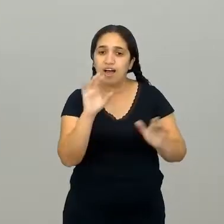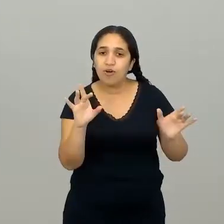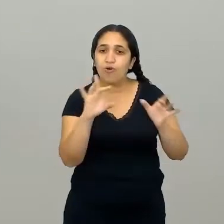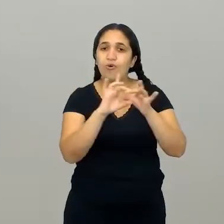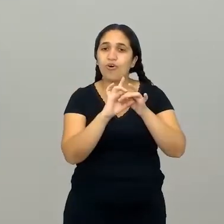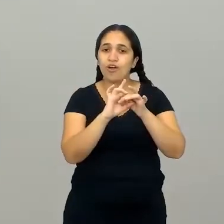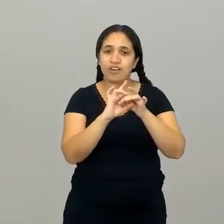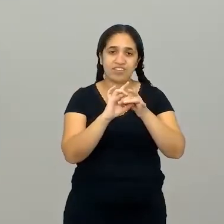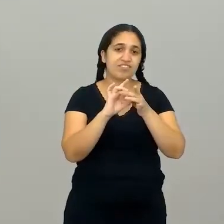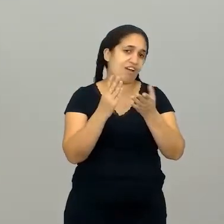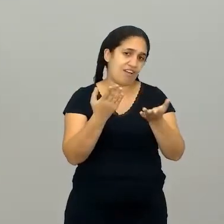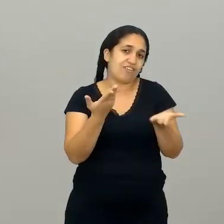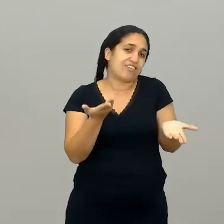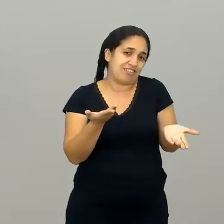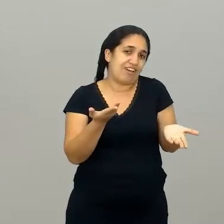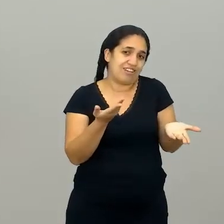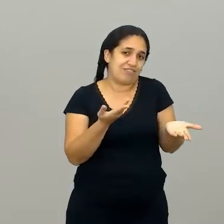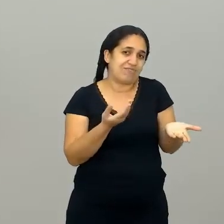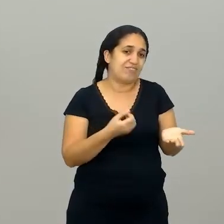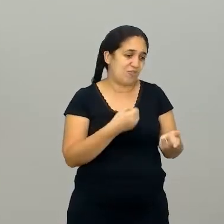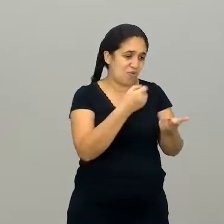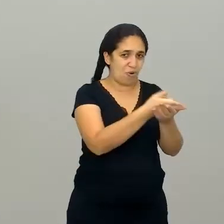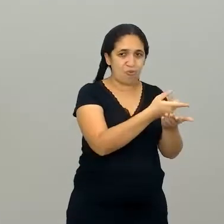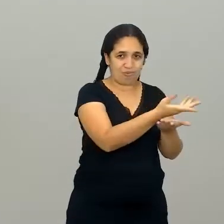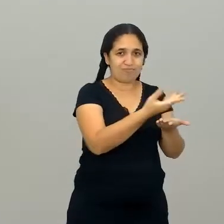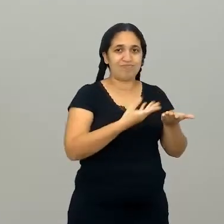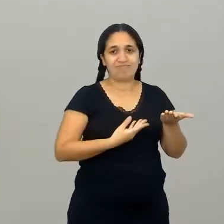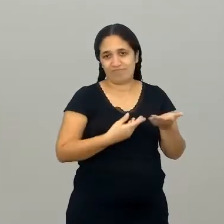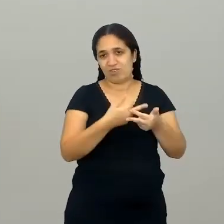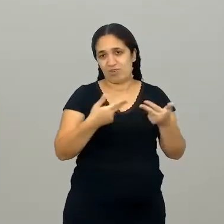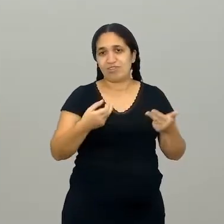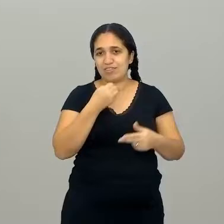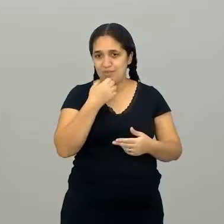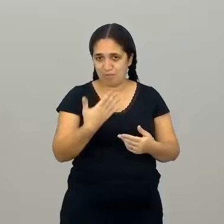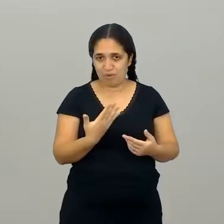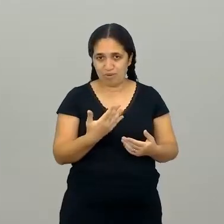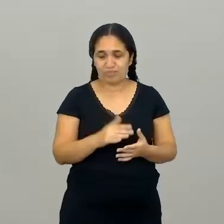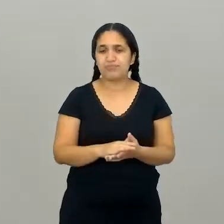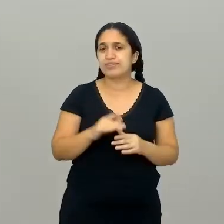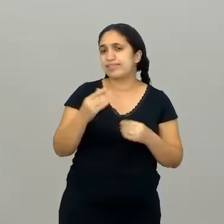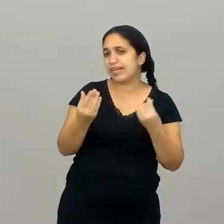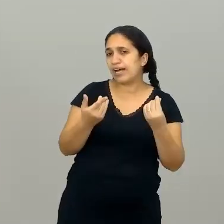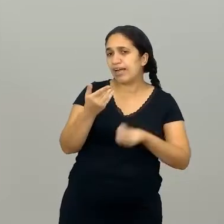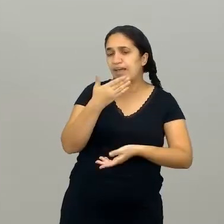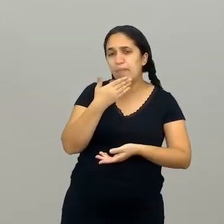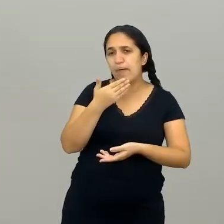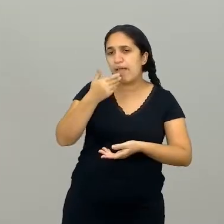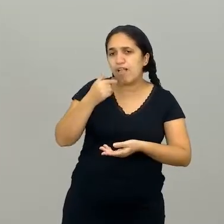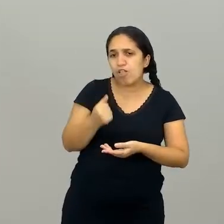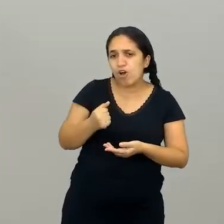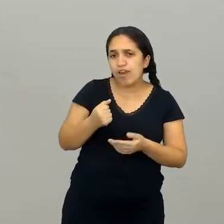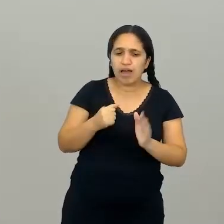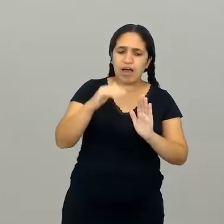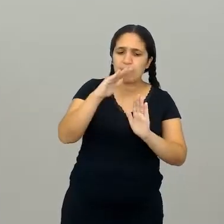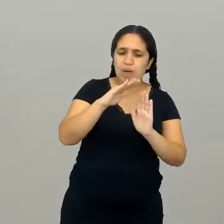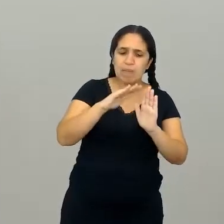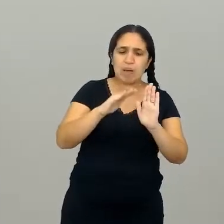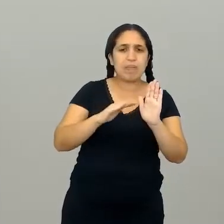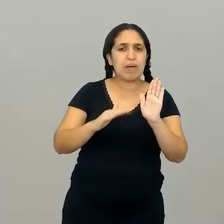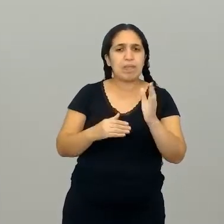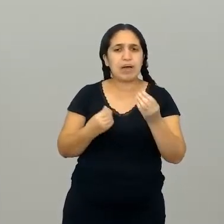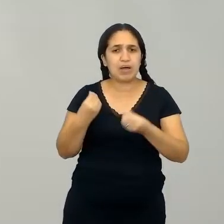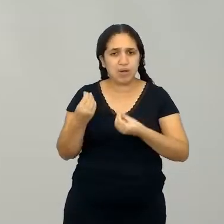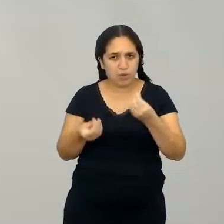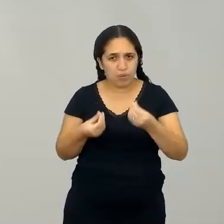de custo-benefício. Sim. E como você consegue melhorar esses parâmetros de